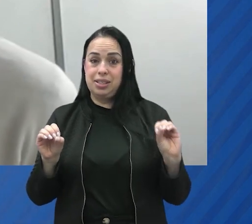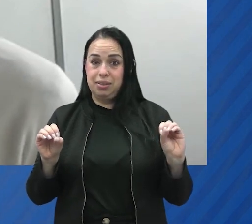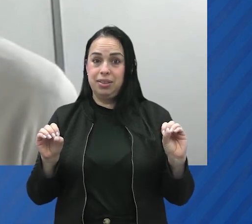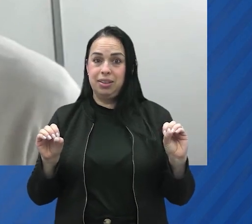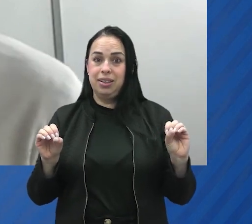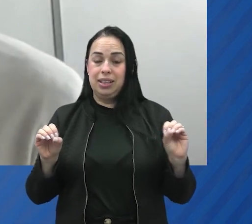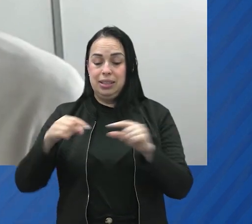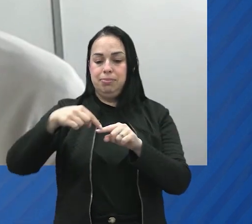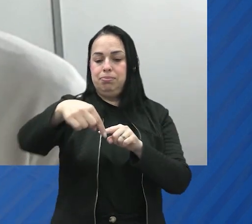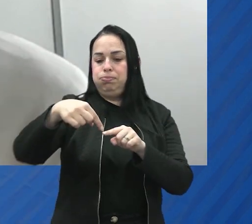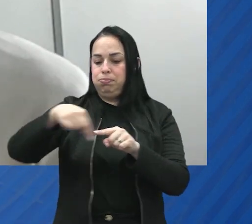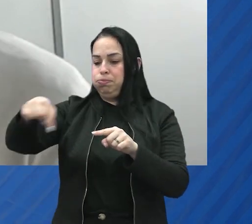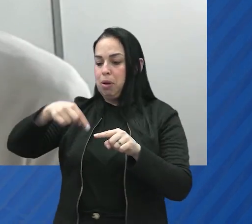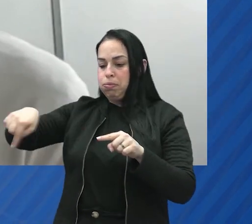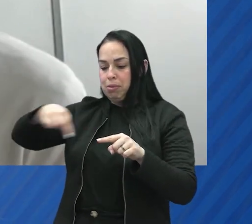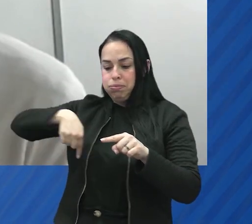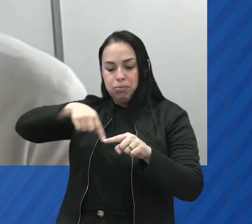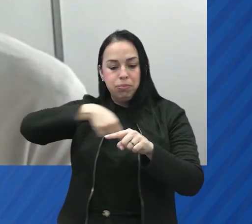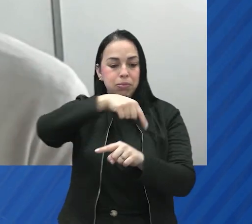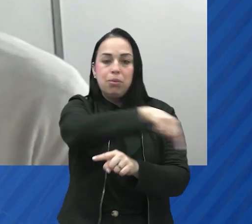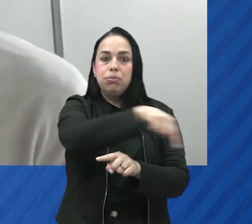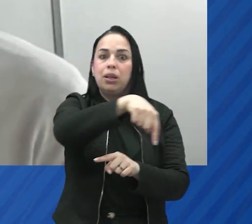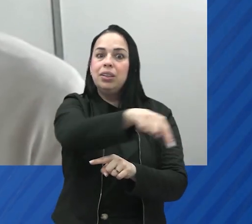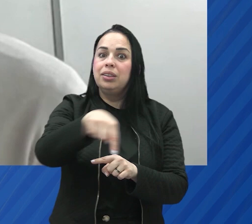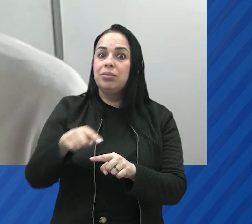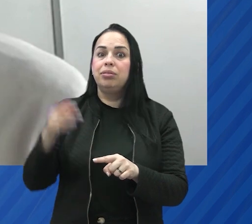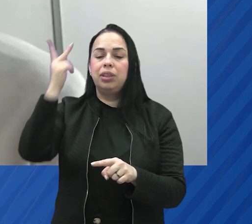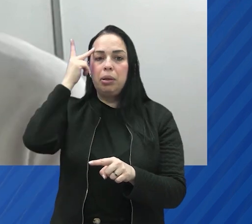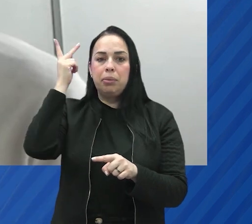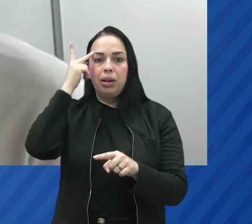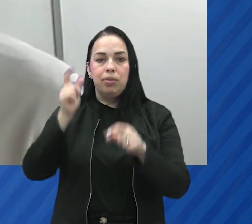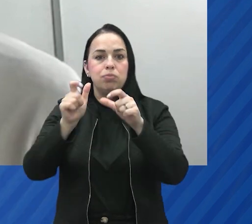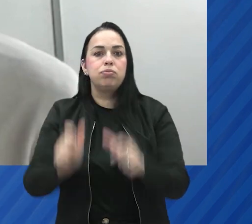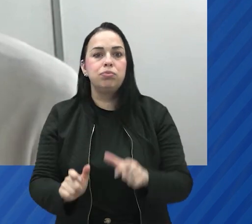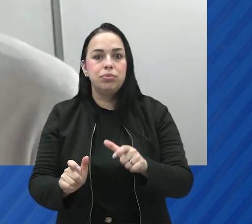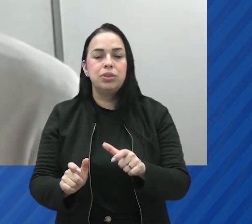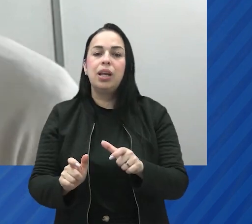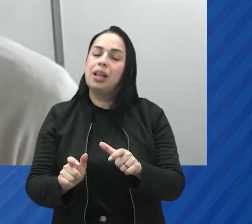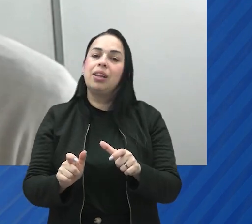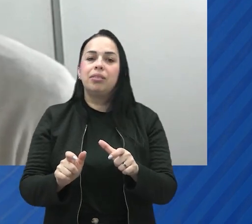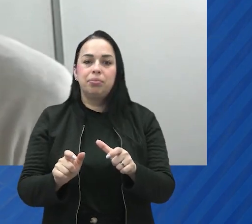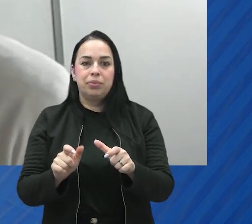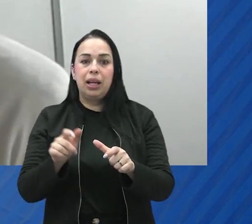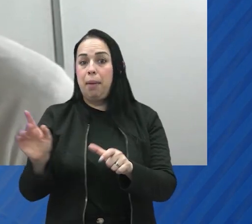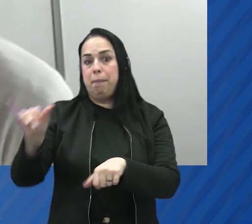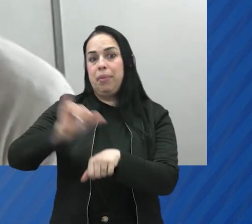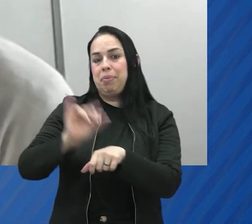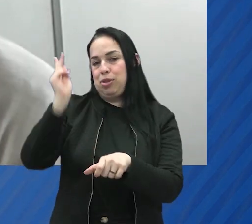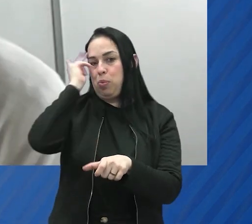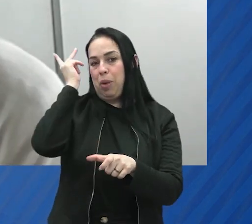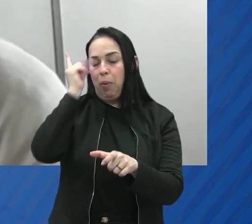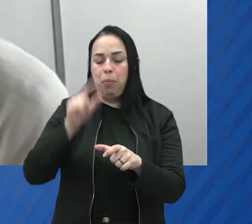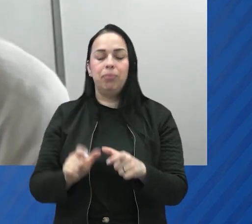seja, ela é um ângulo, ela forma um ângulo de saída do Marco Zero da capital.